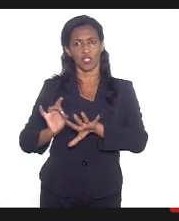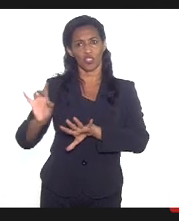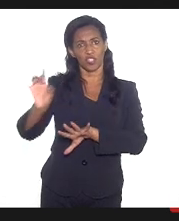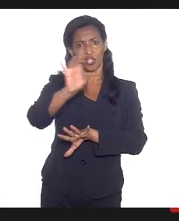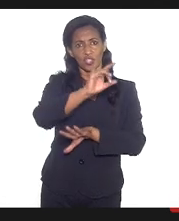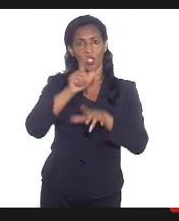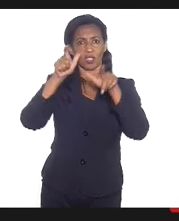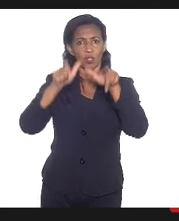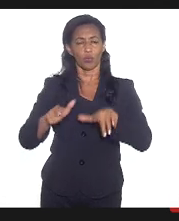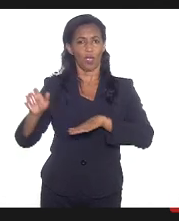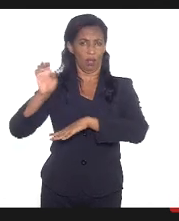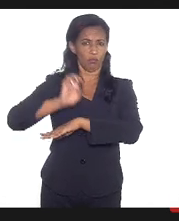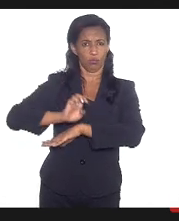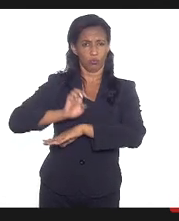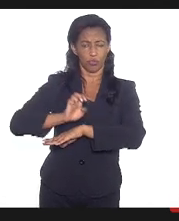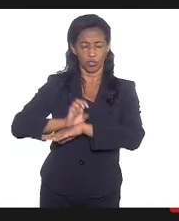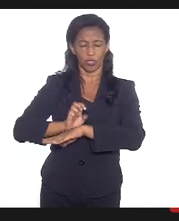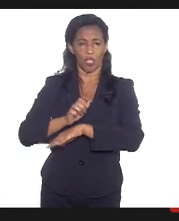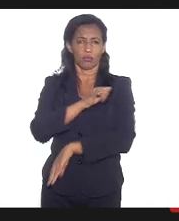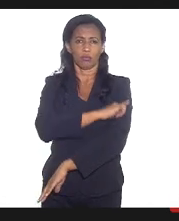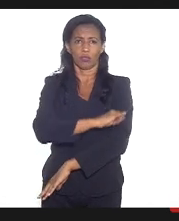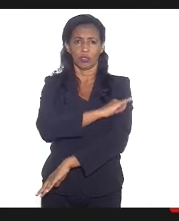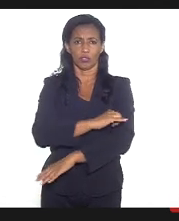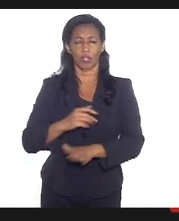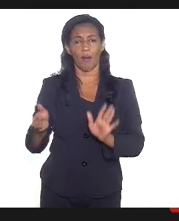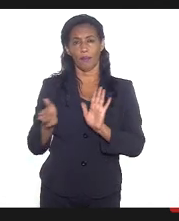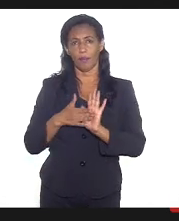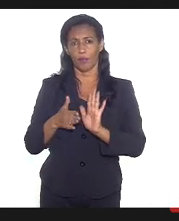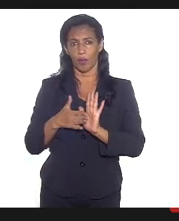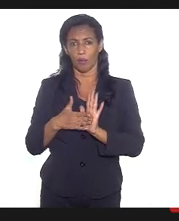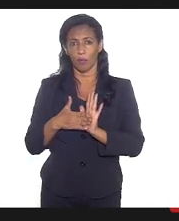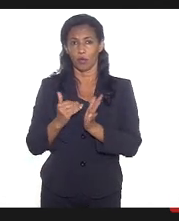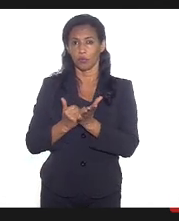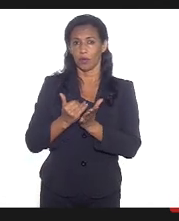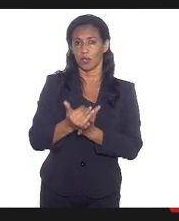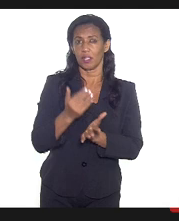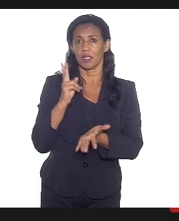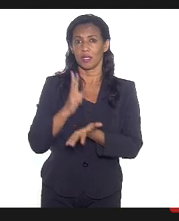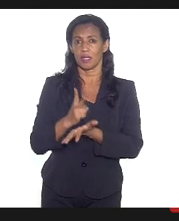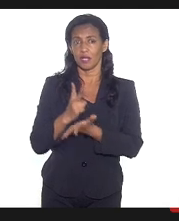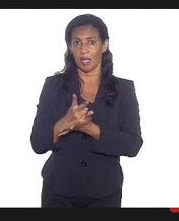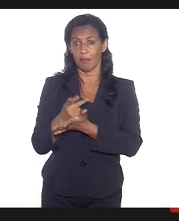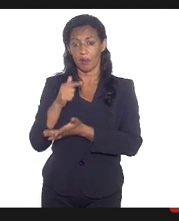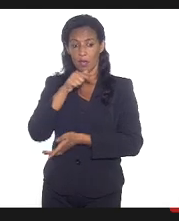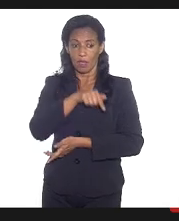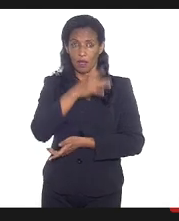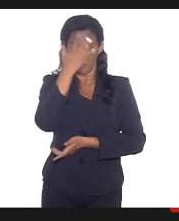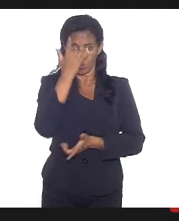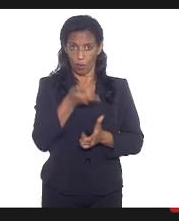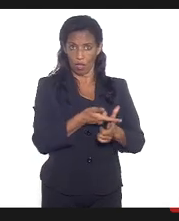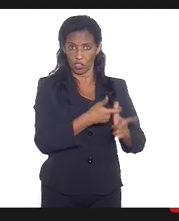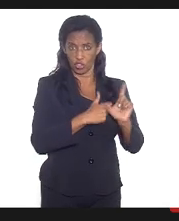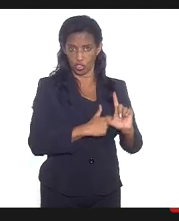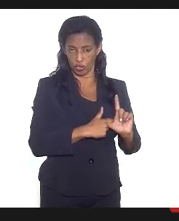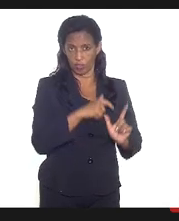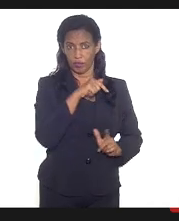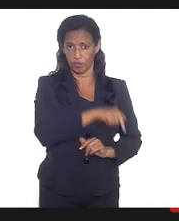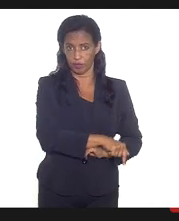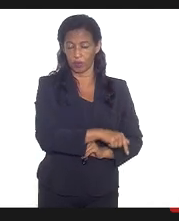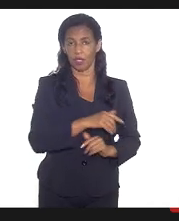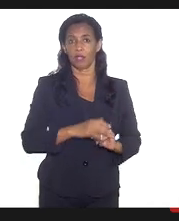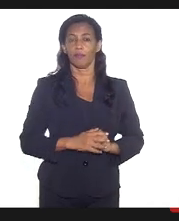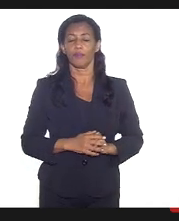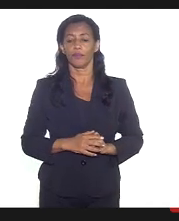do Estado, do território do Estado do Rio de Janeiro. A proposta partiria sempre do devedor, que